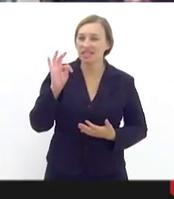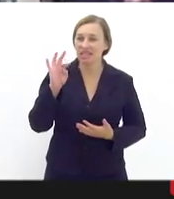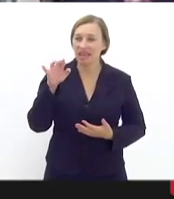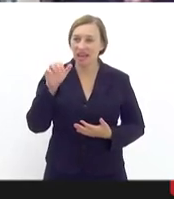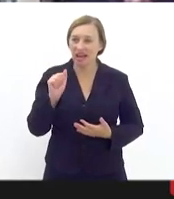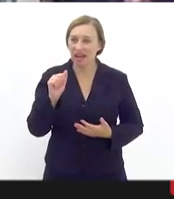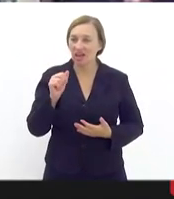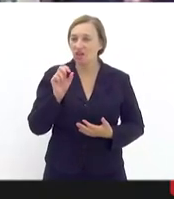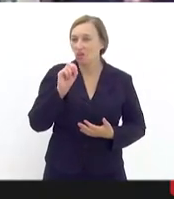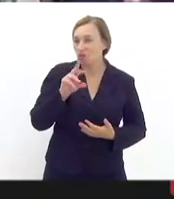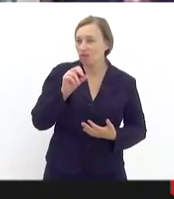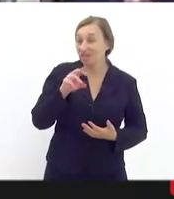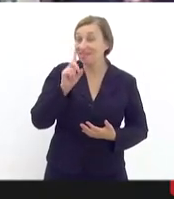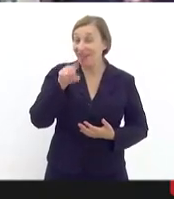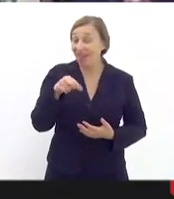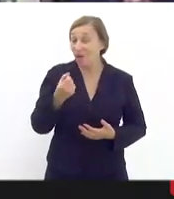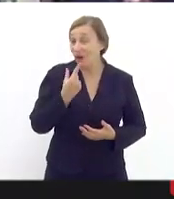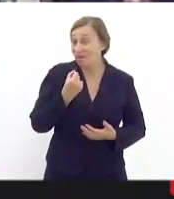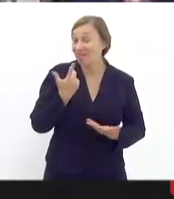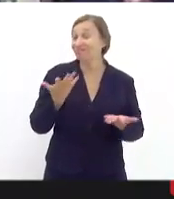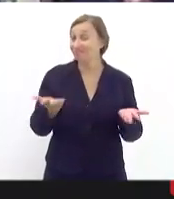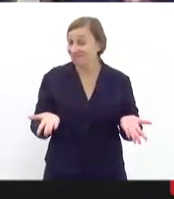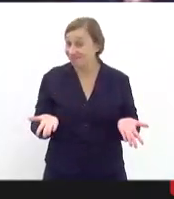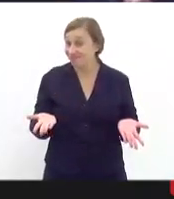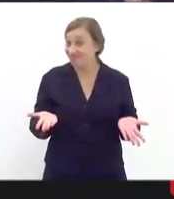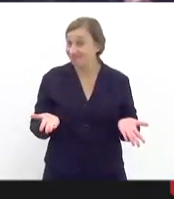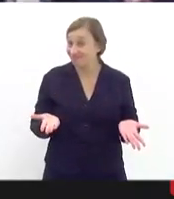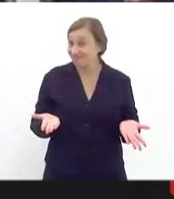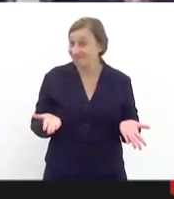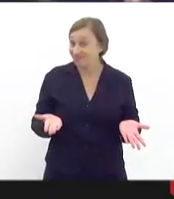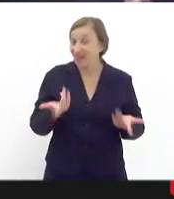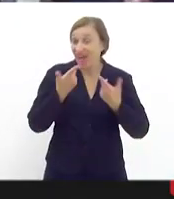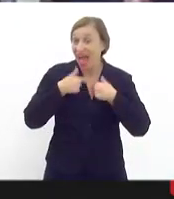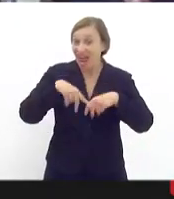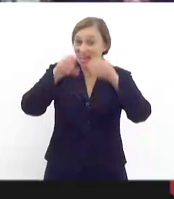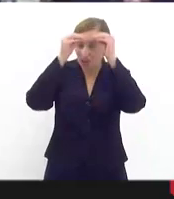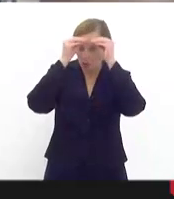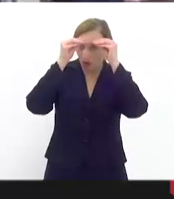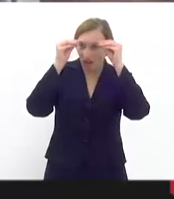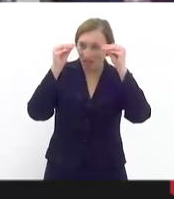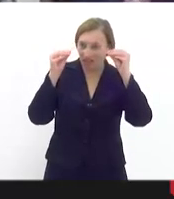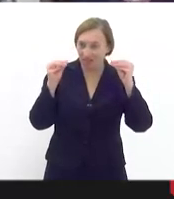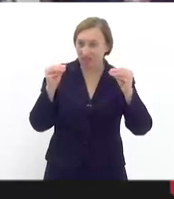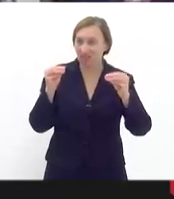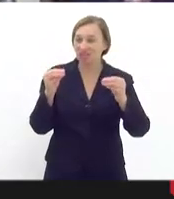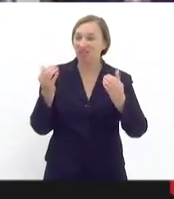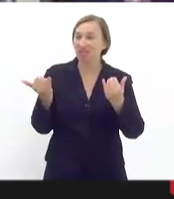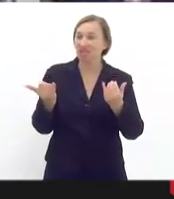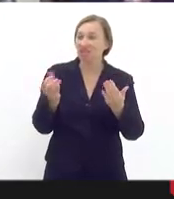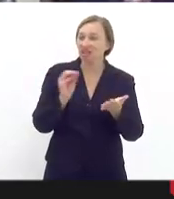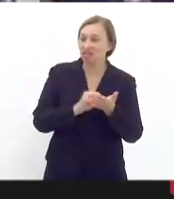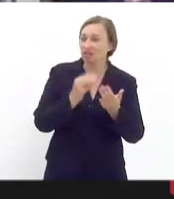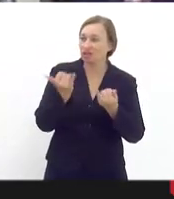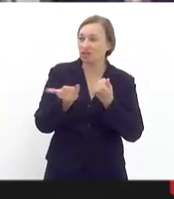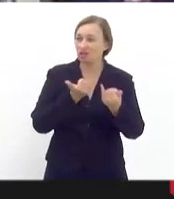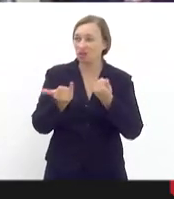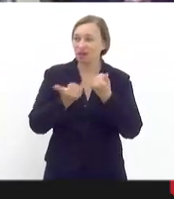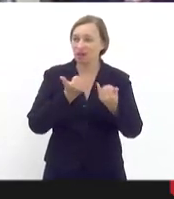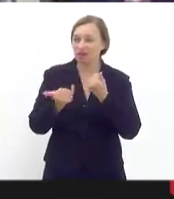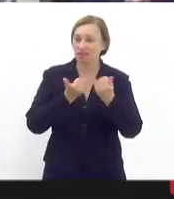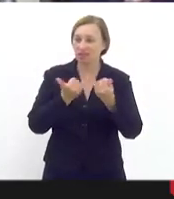o veneno é o remédio, né? Ou seja, a linguagem da desinformação, que aí o Mick